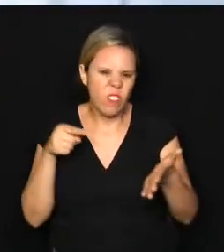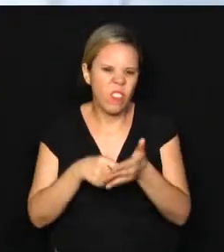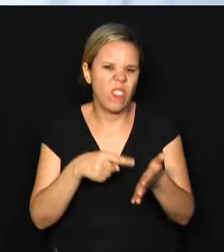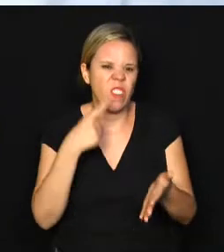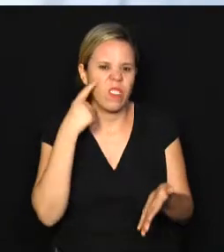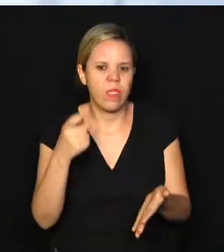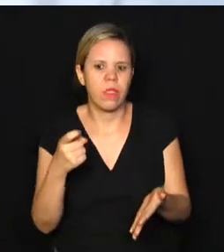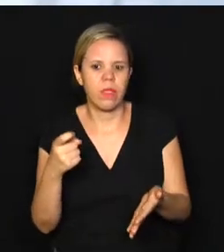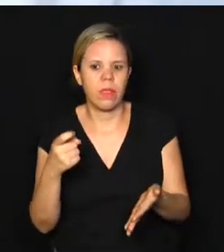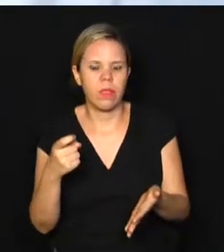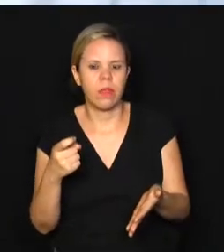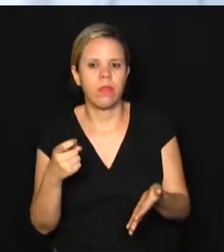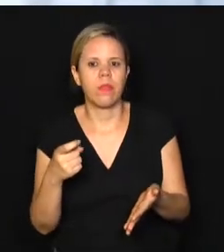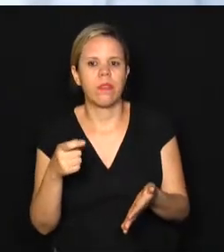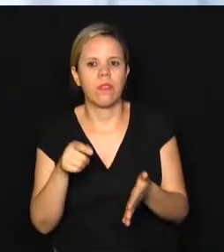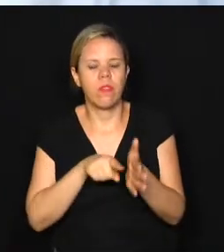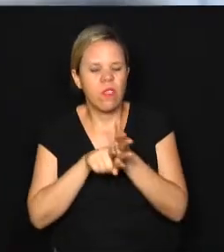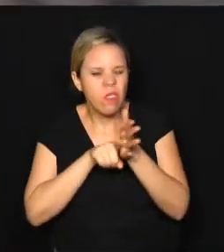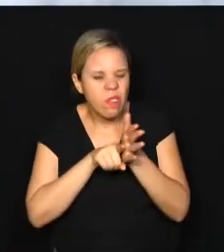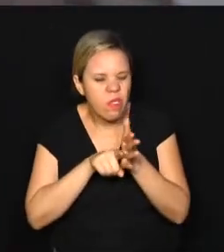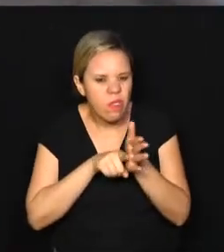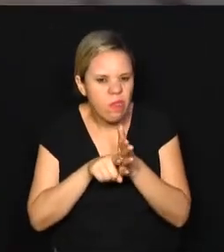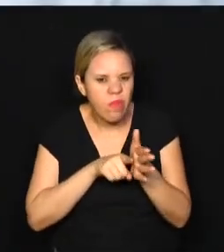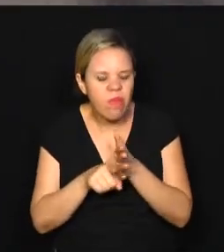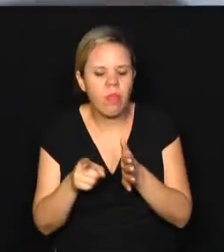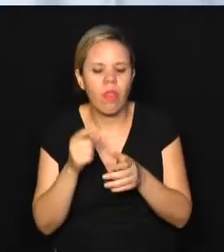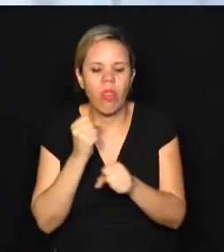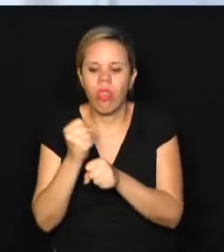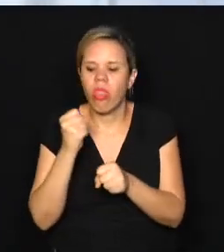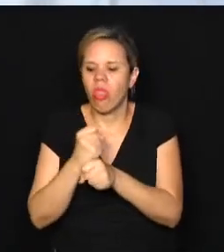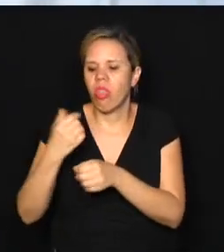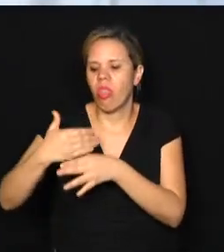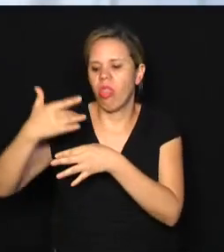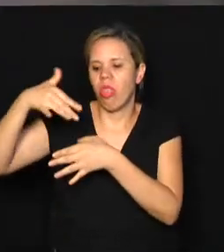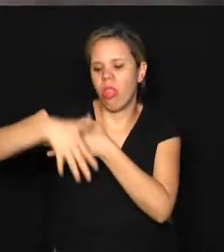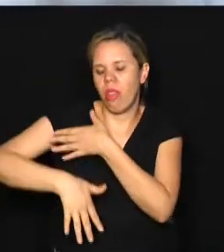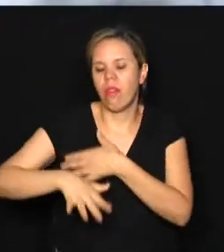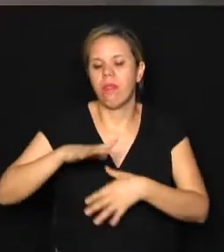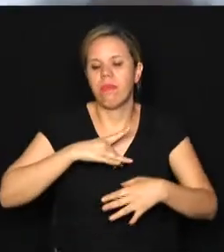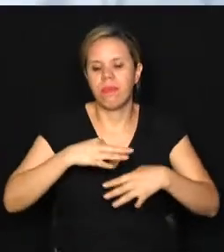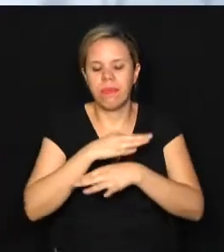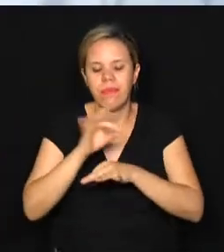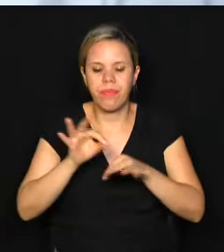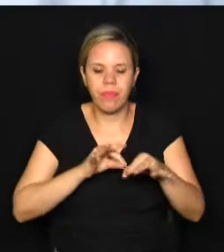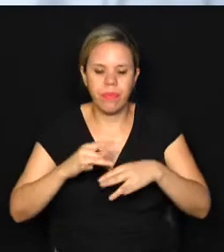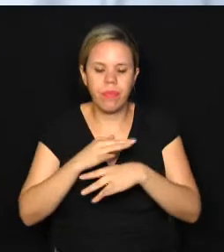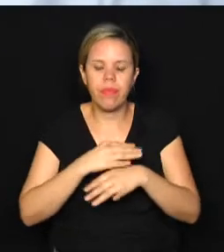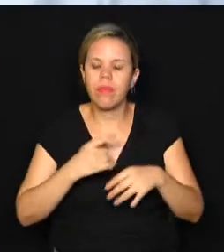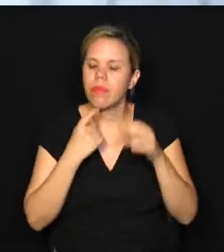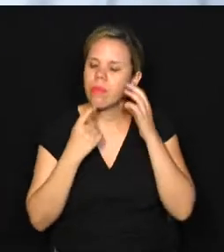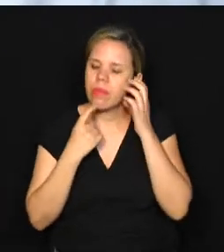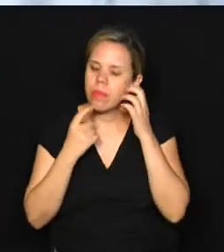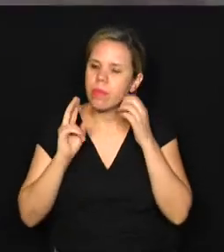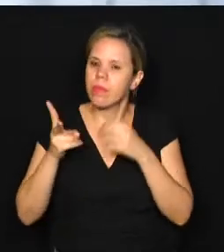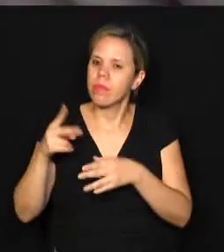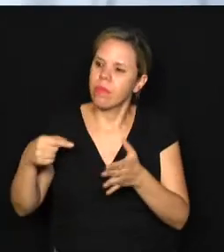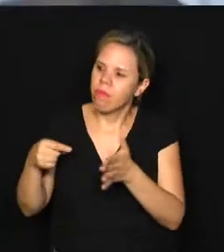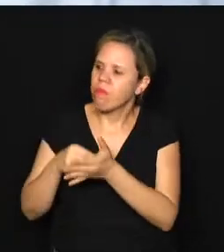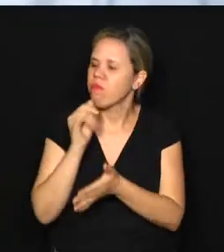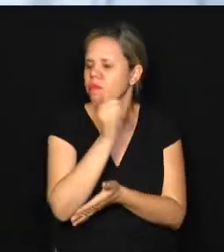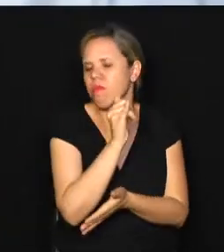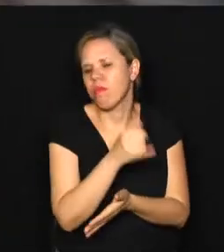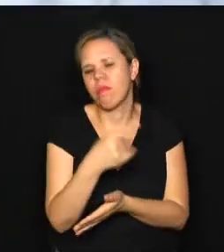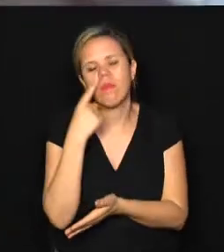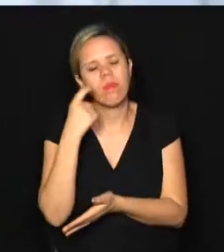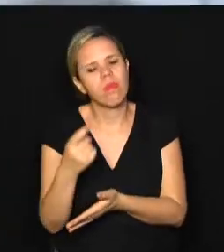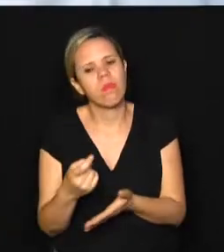interesses da especulação imobiliária sobre o planejamento urbano na cidade de Campinas. Não é de hoje que a gente faz essa denúncia, de como esses interesses